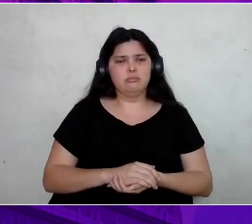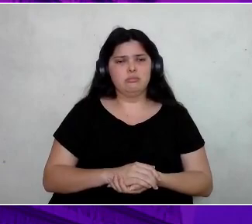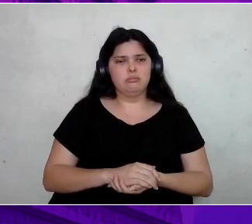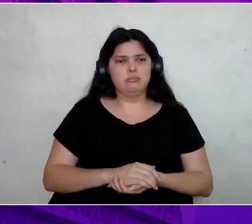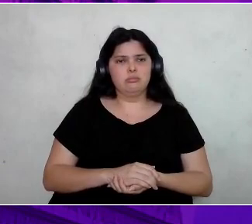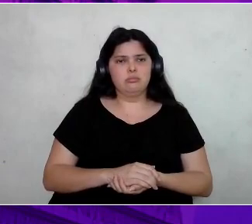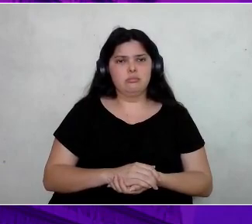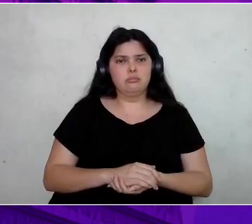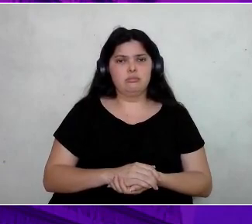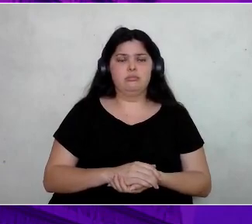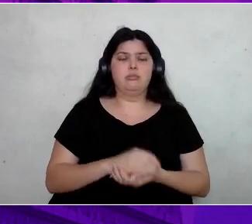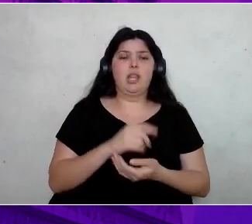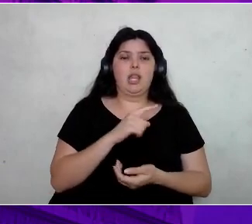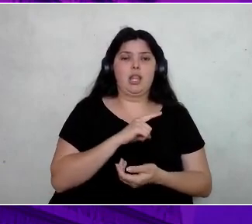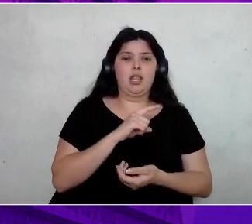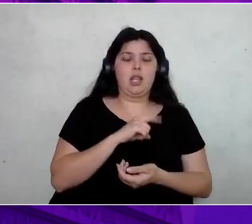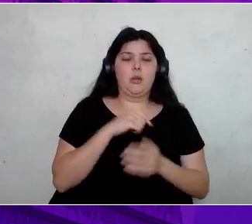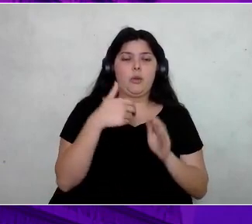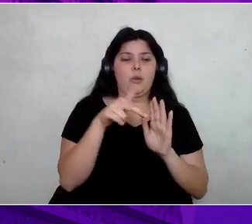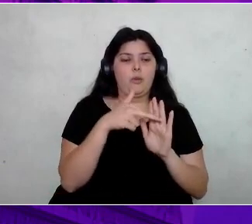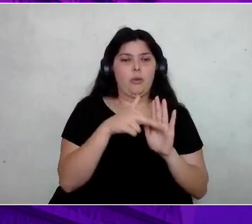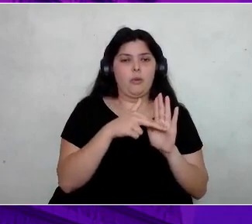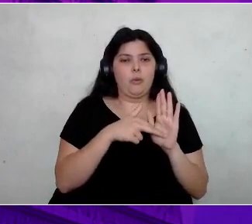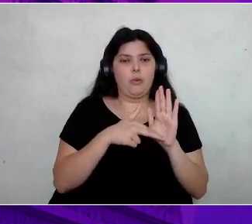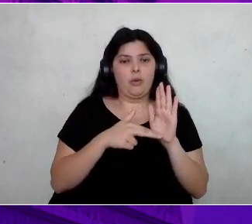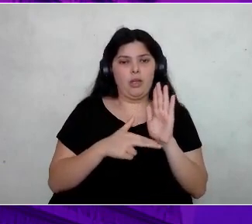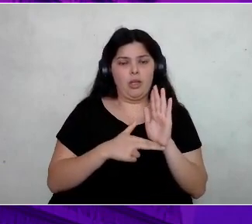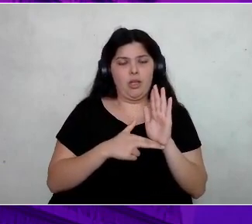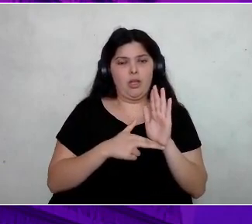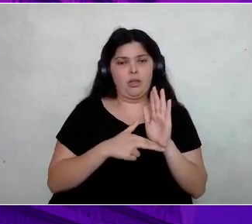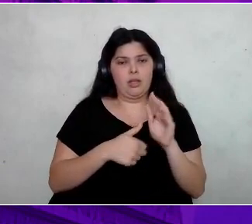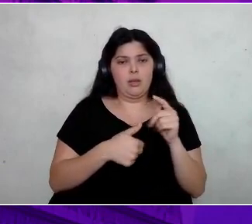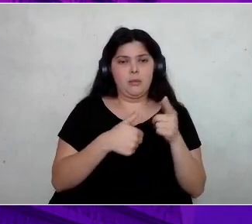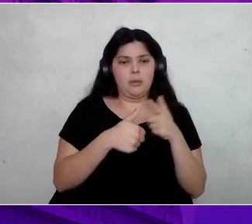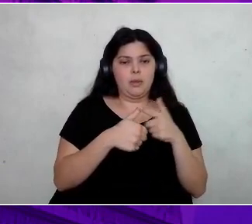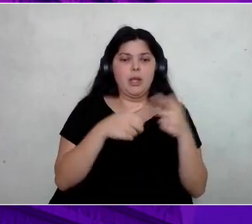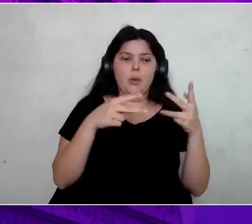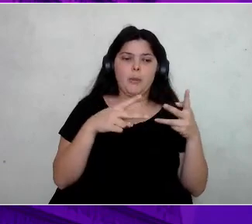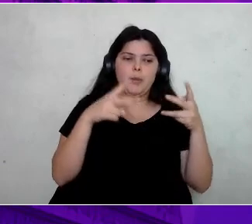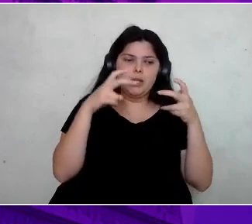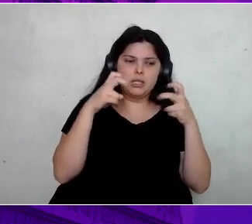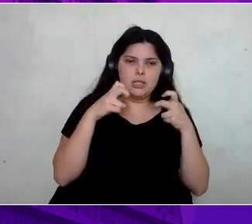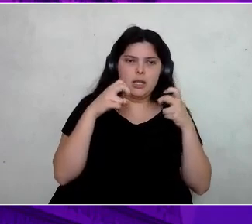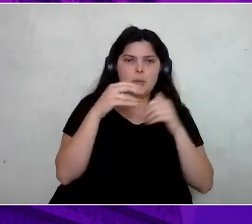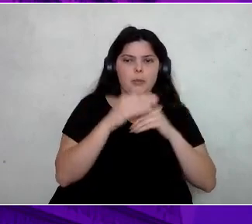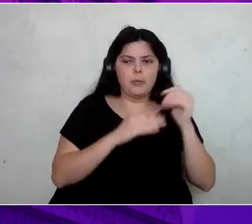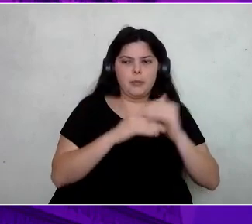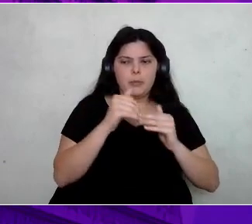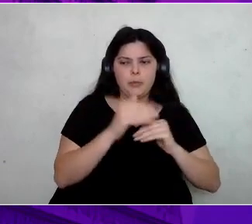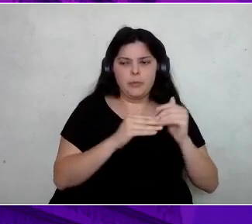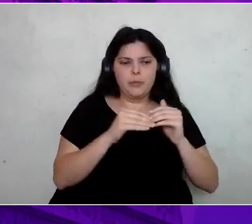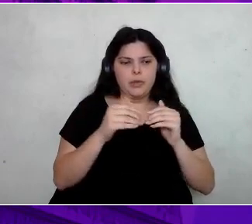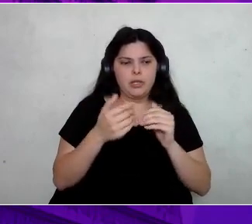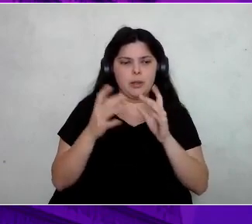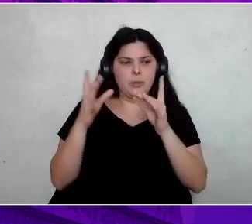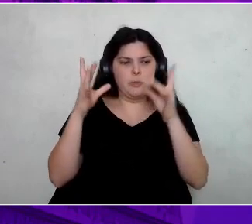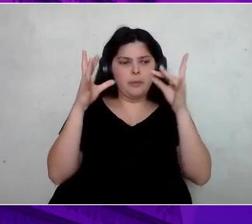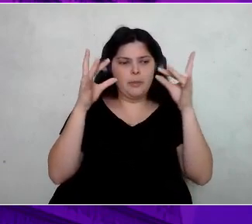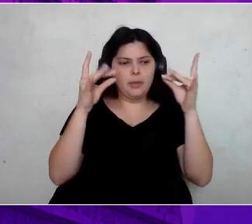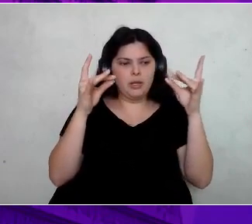tenho regras metamórficas que eu percebo e eu tenho especificações.